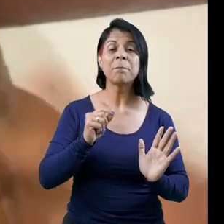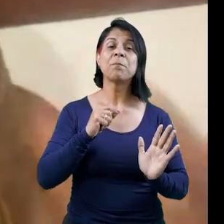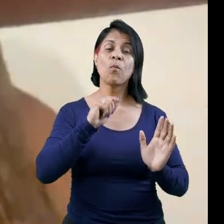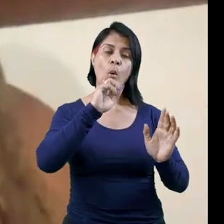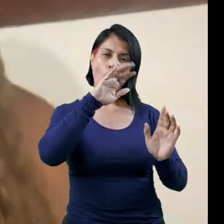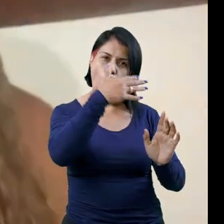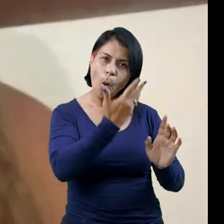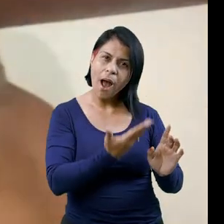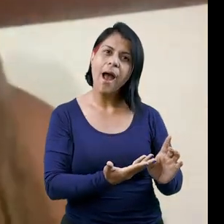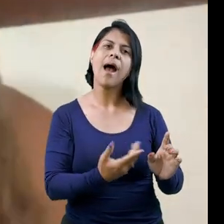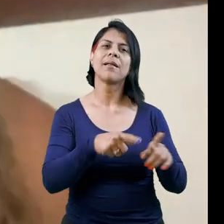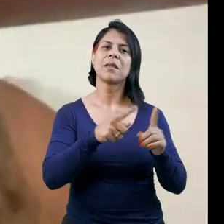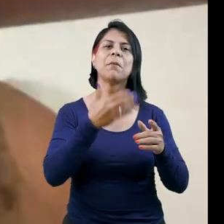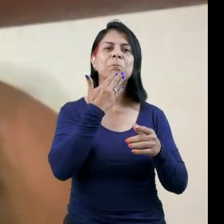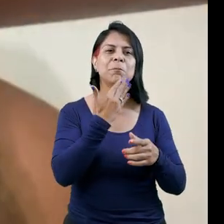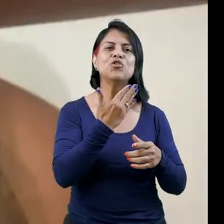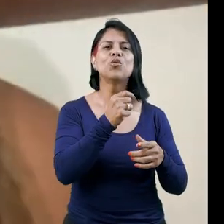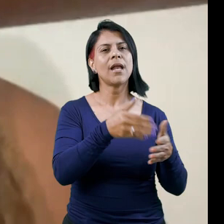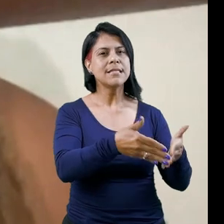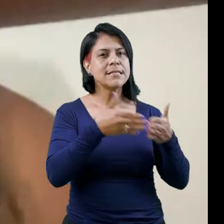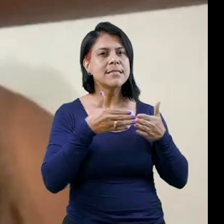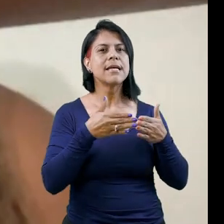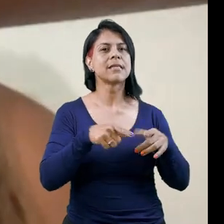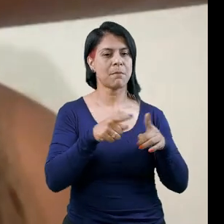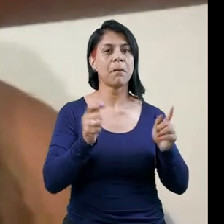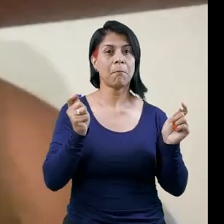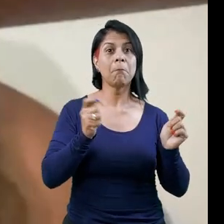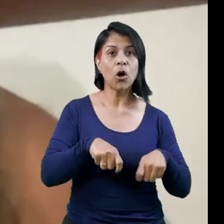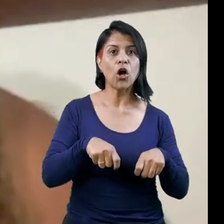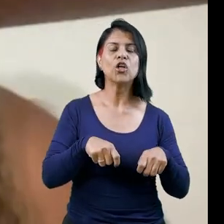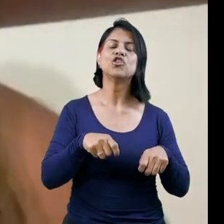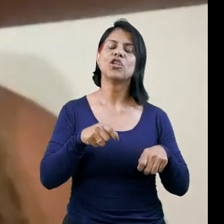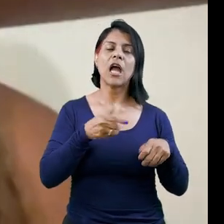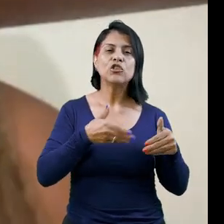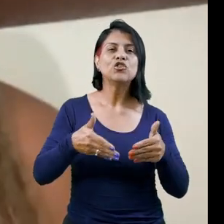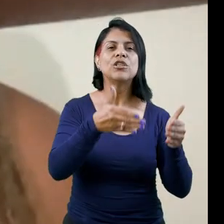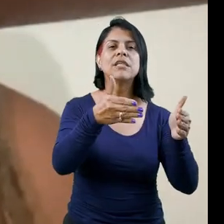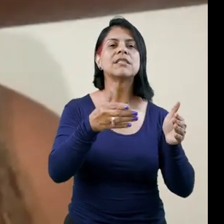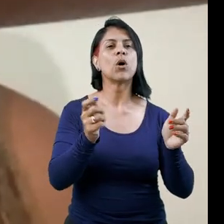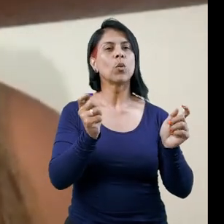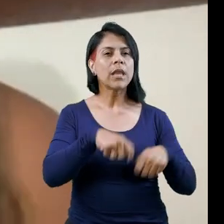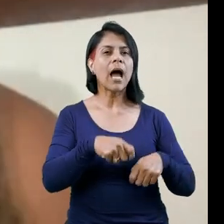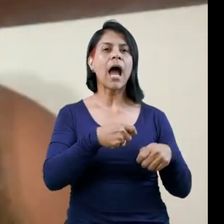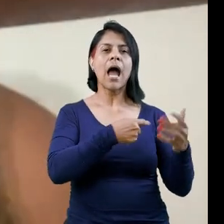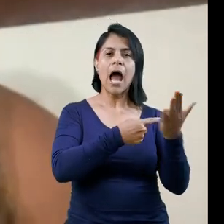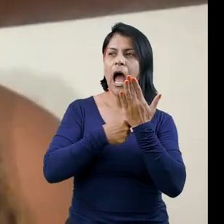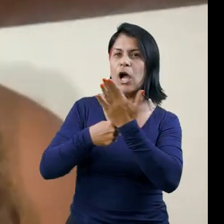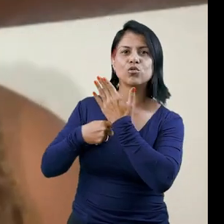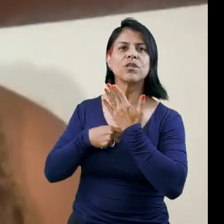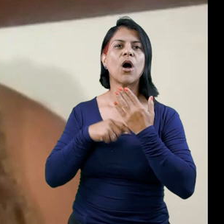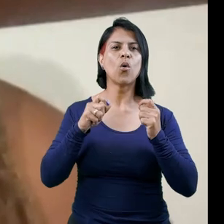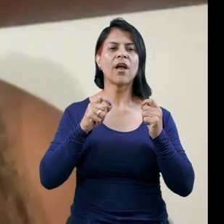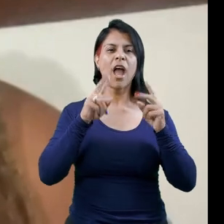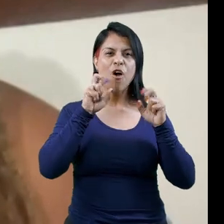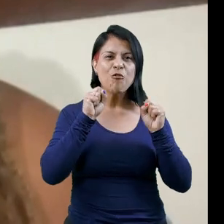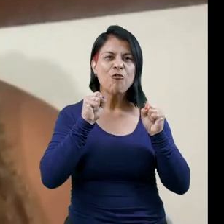honrar, para louvar, para pedir licença, para pedir permissão, para pedir direcionamento às forças, às